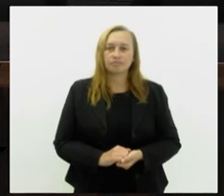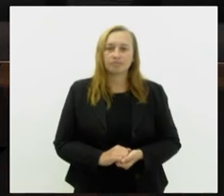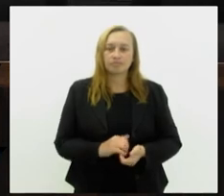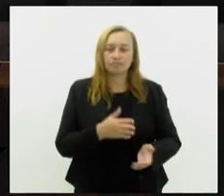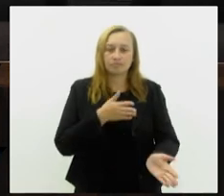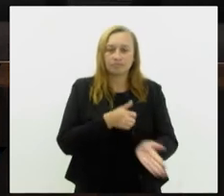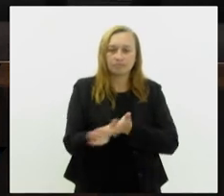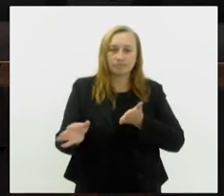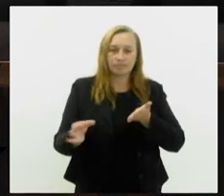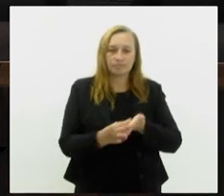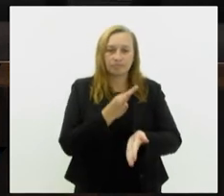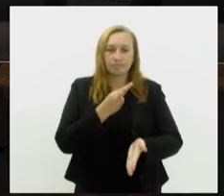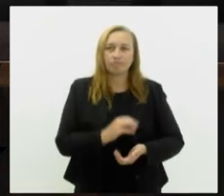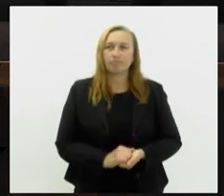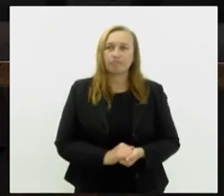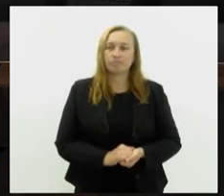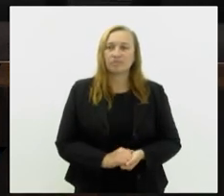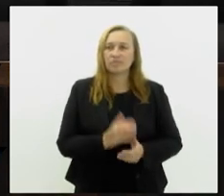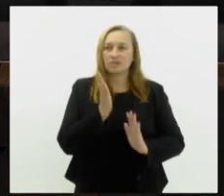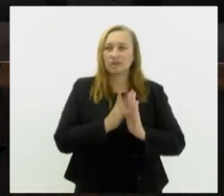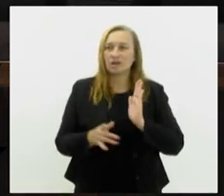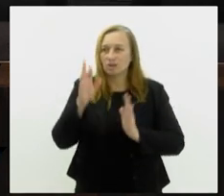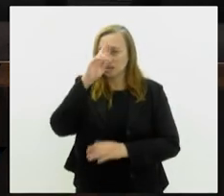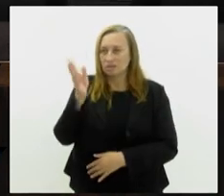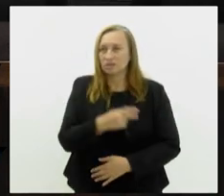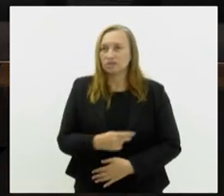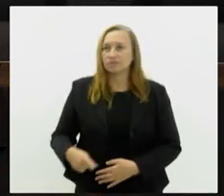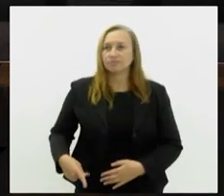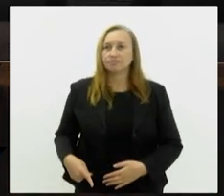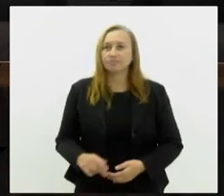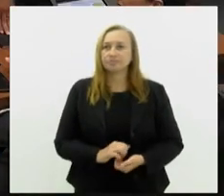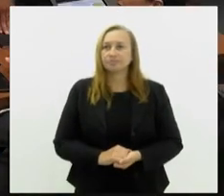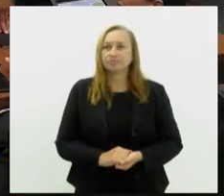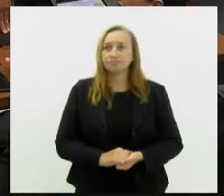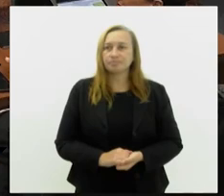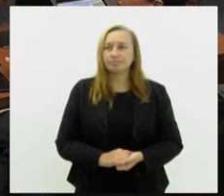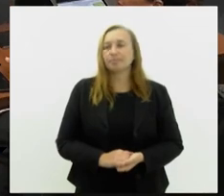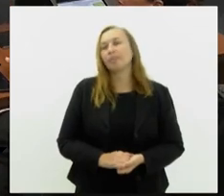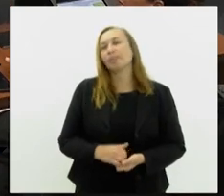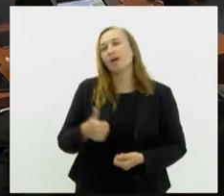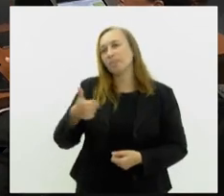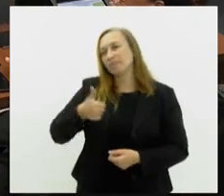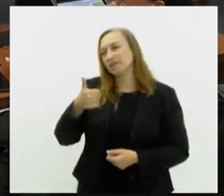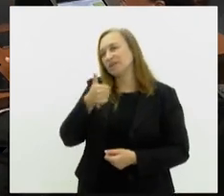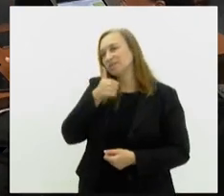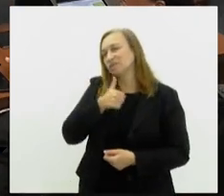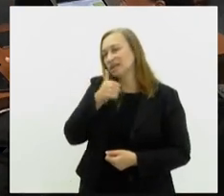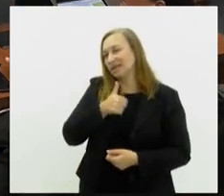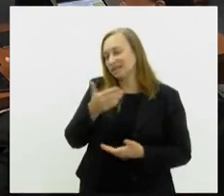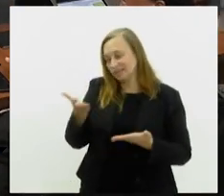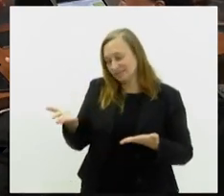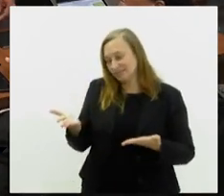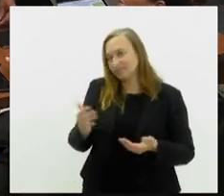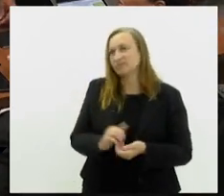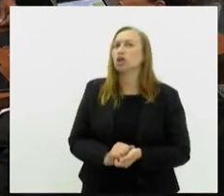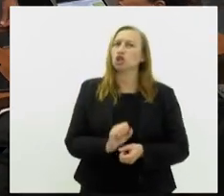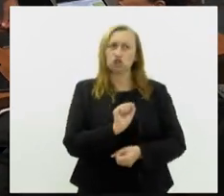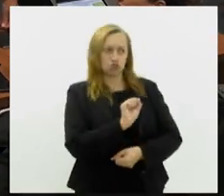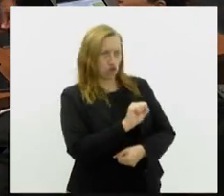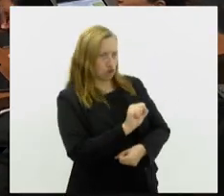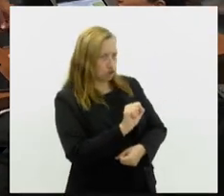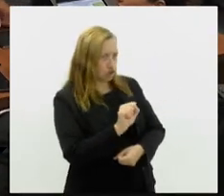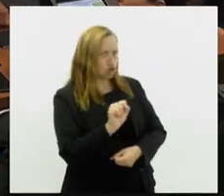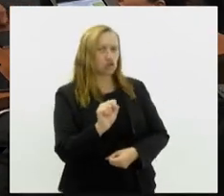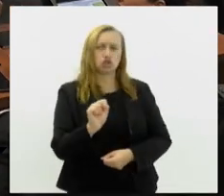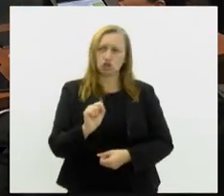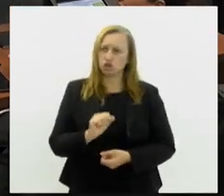vai a publicação. Pela ordem, senhor presidente. Primeiras damas, por gentileza, deputada Marta Rocha. Por suposto que sim,